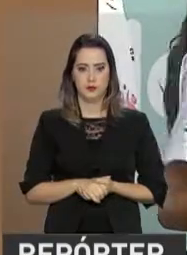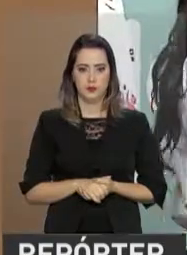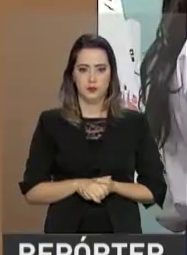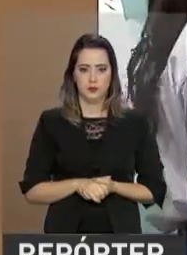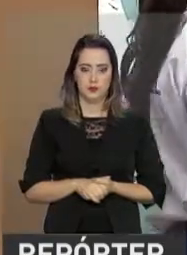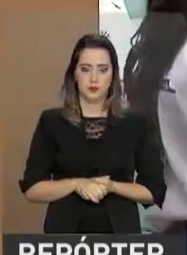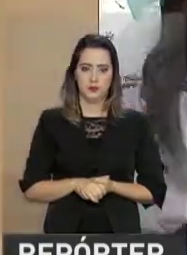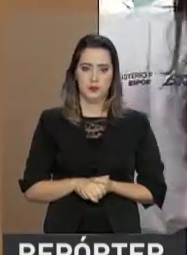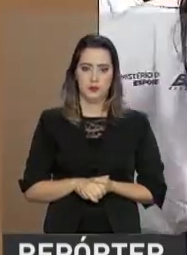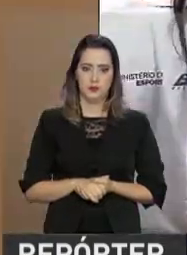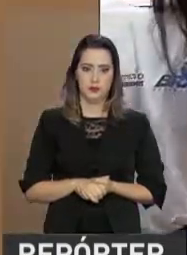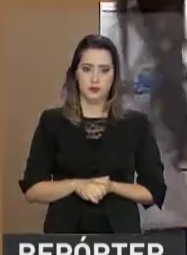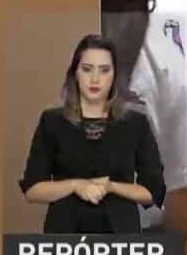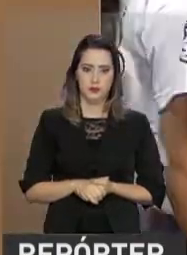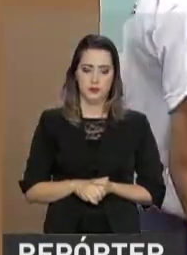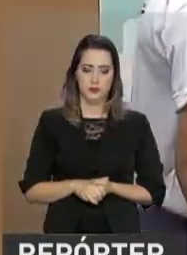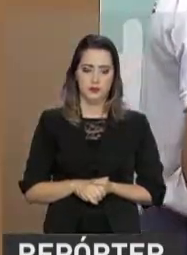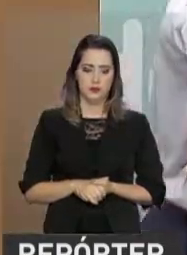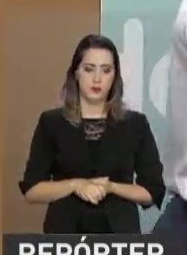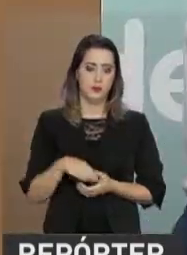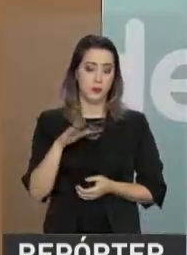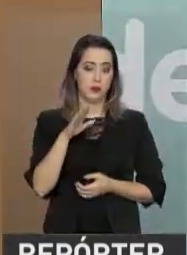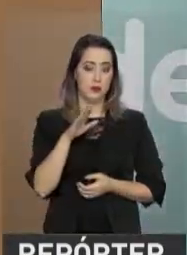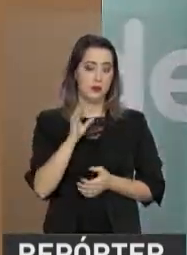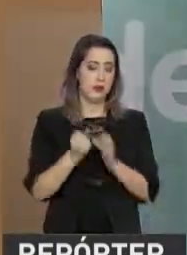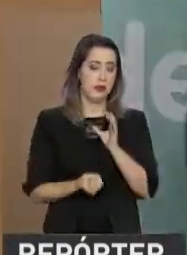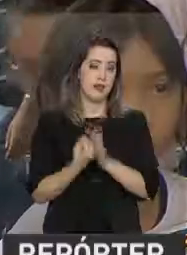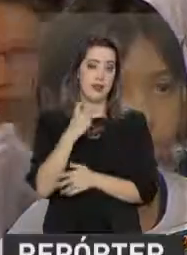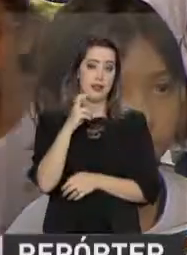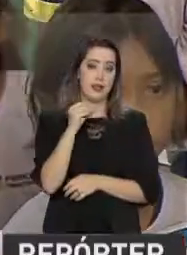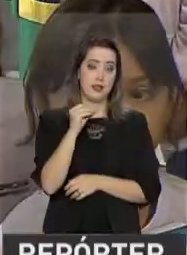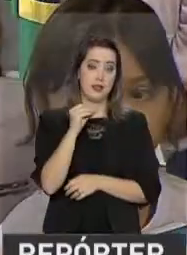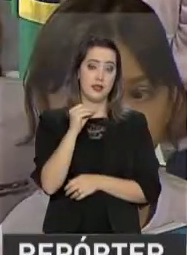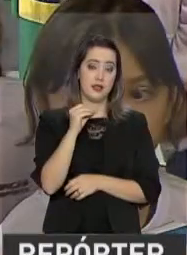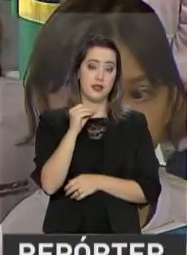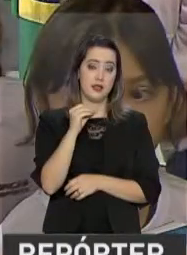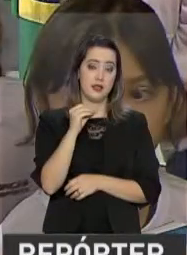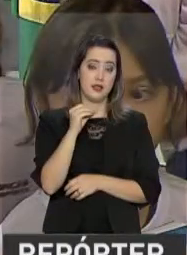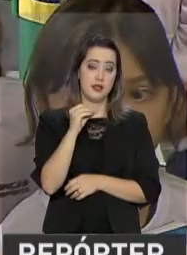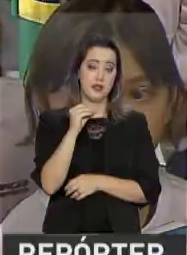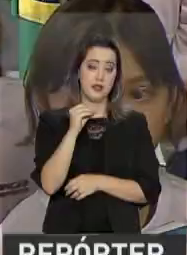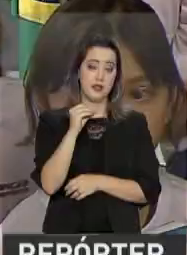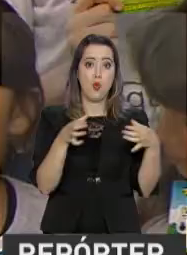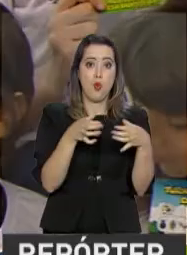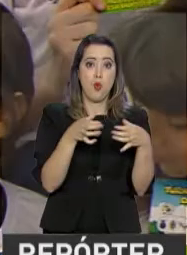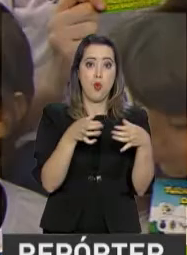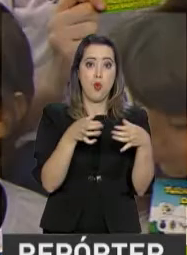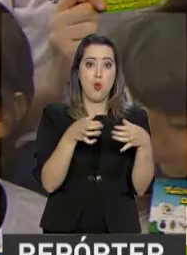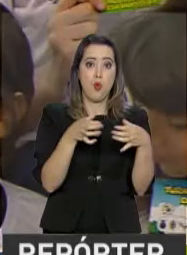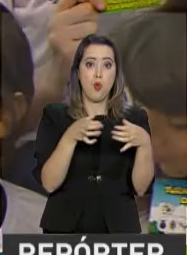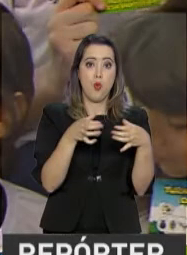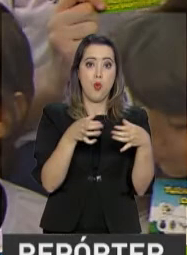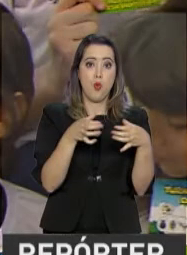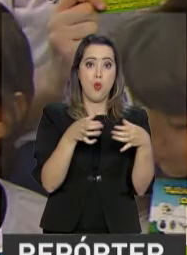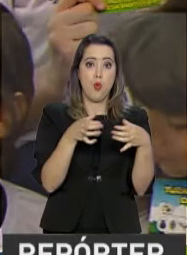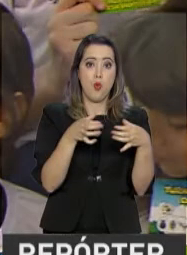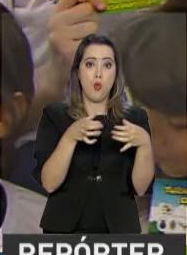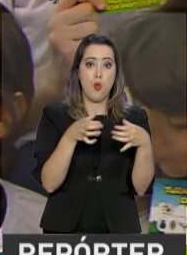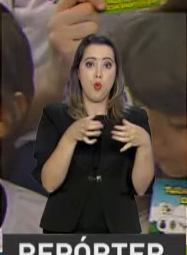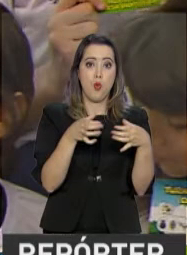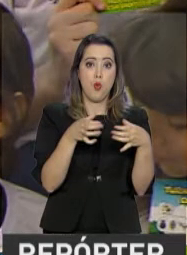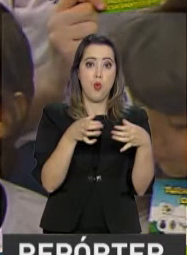criada há 50 anos atrás e adivinha quem é o personagem favorito deles nunca única